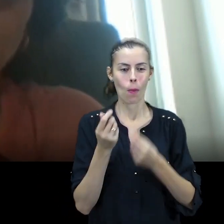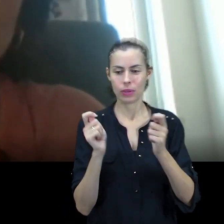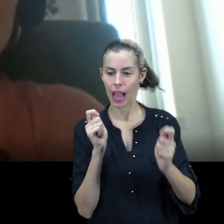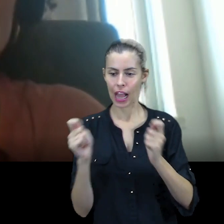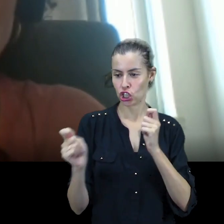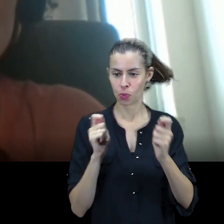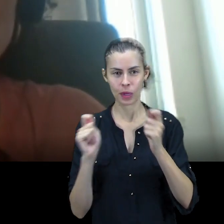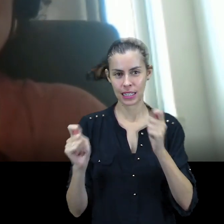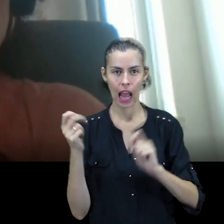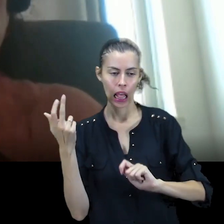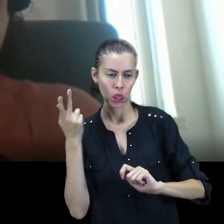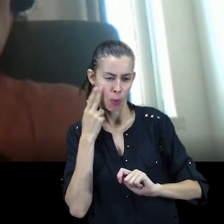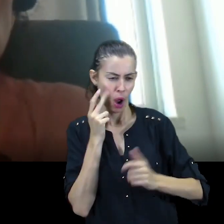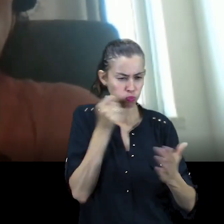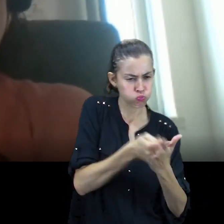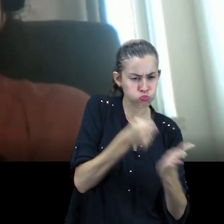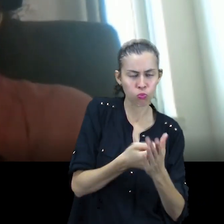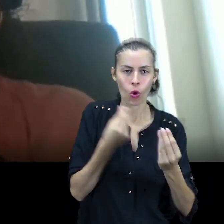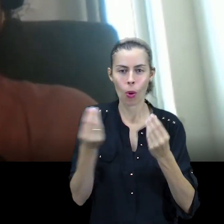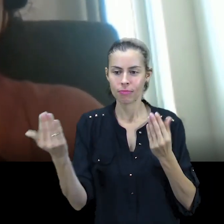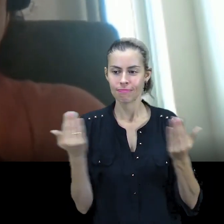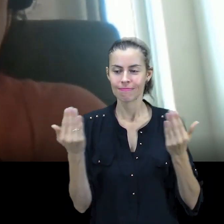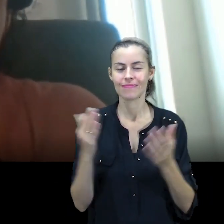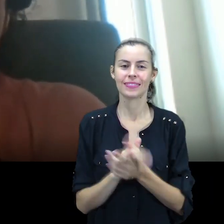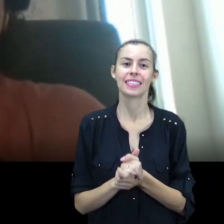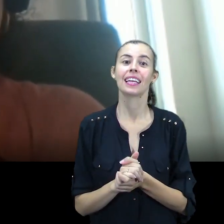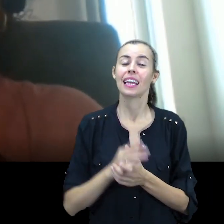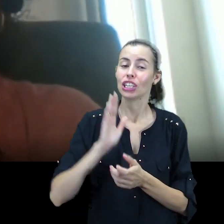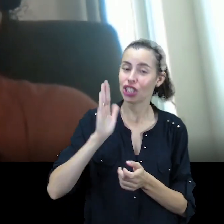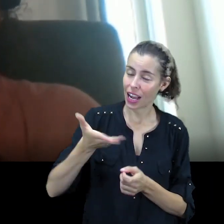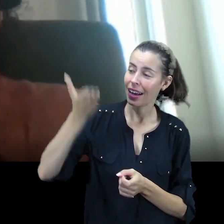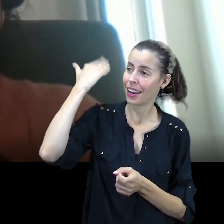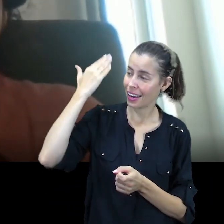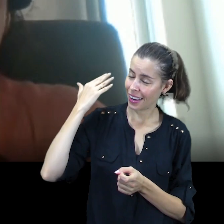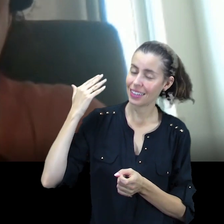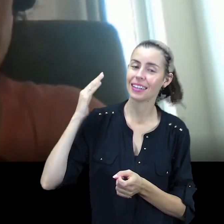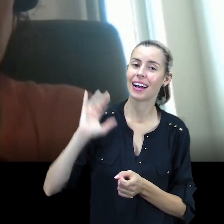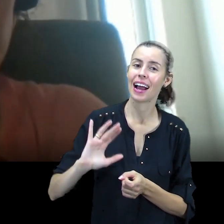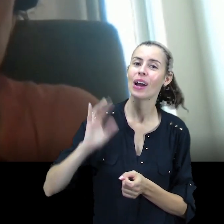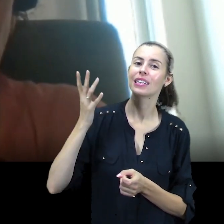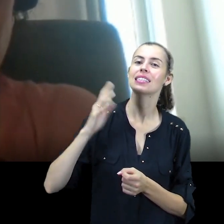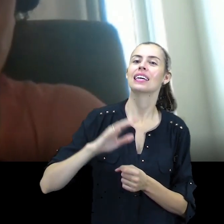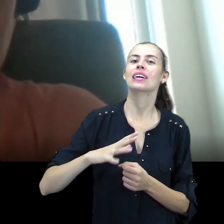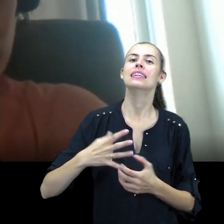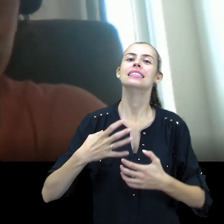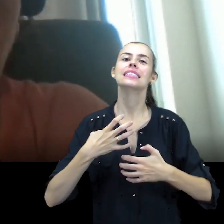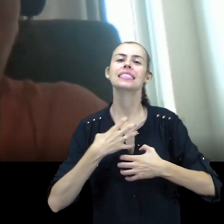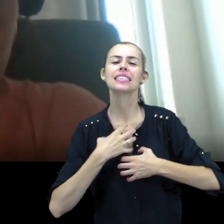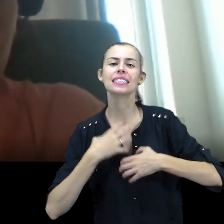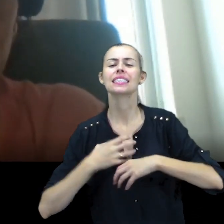fase de sensibilização dos cursos, de diálogo individual, para que cada um incluísse da maneira como achasse